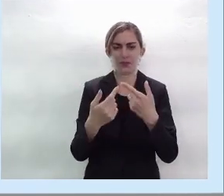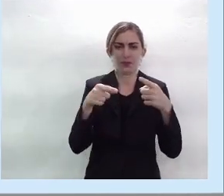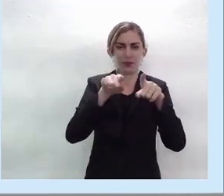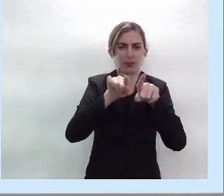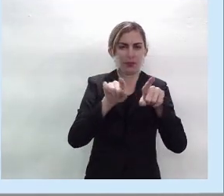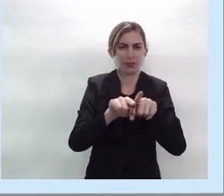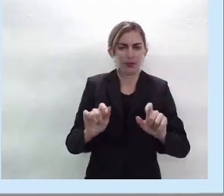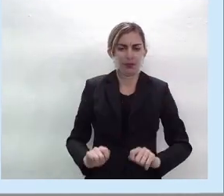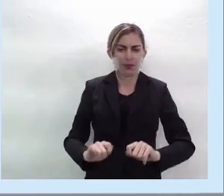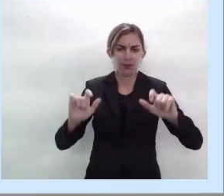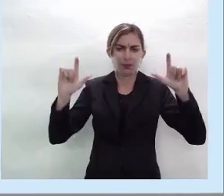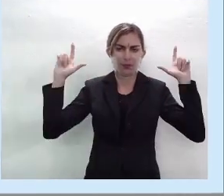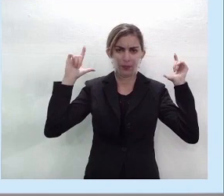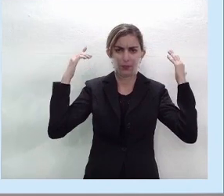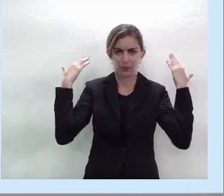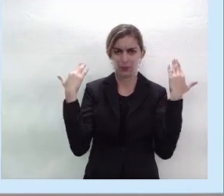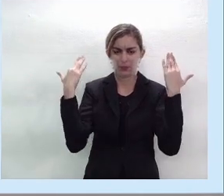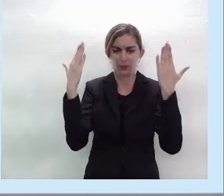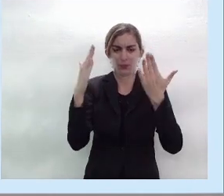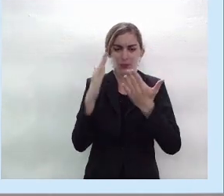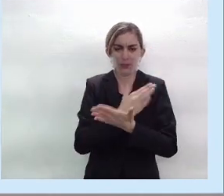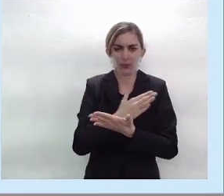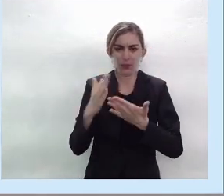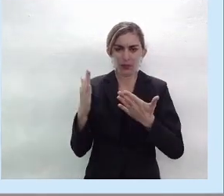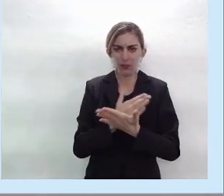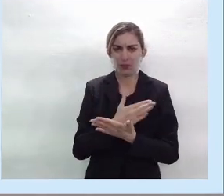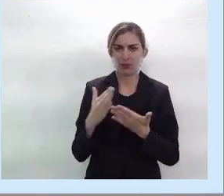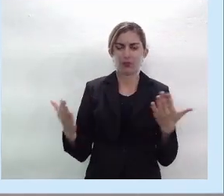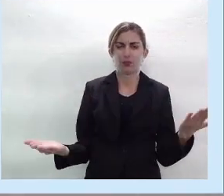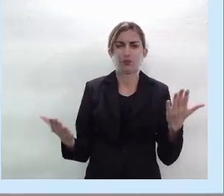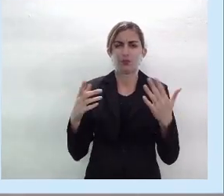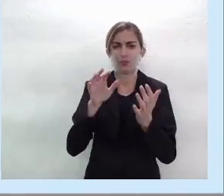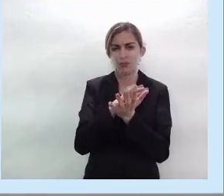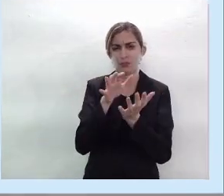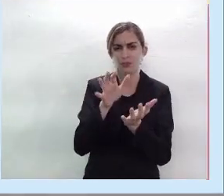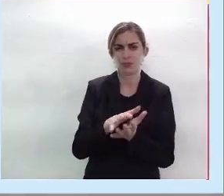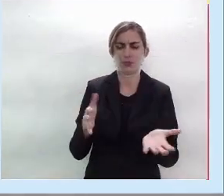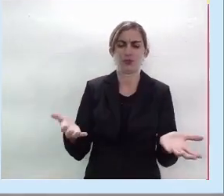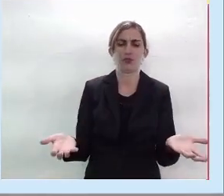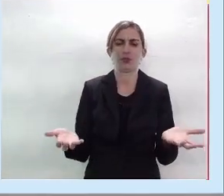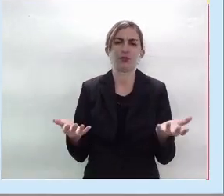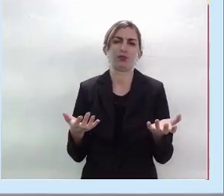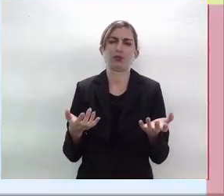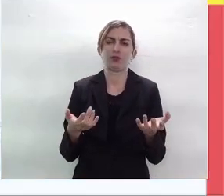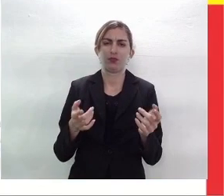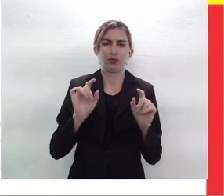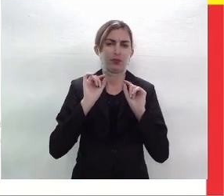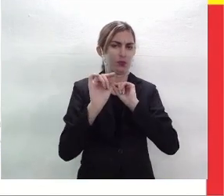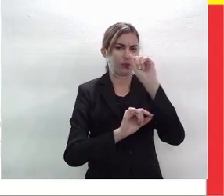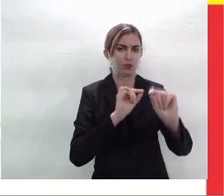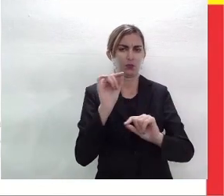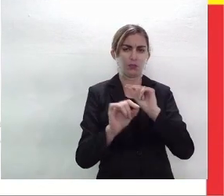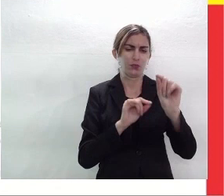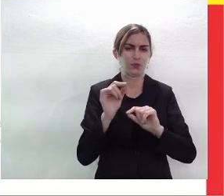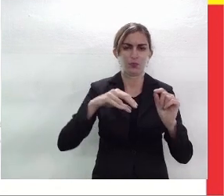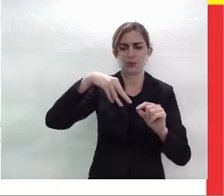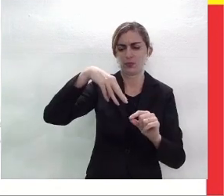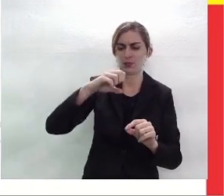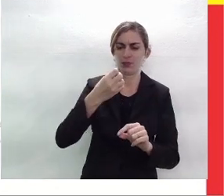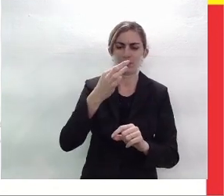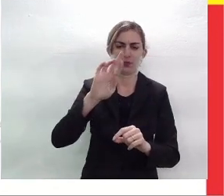ok? E também na tela aparece para vocês alguns dos mestres de Recife e Pernambuco, né? Que